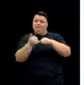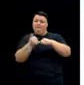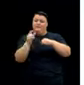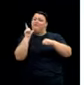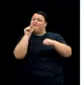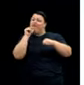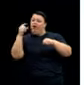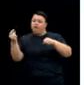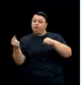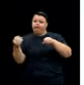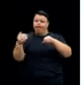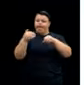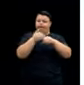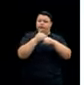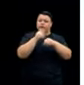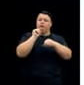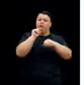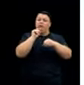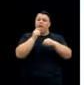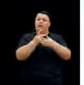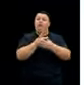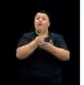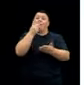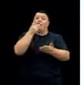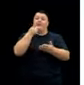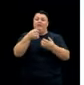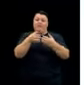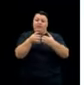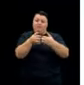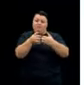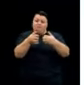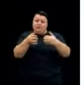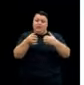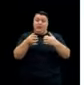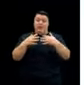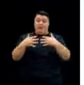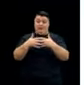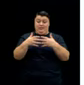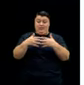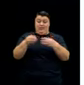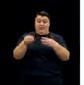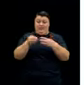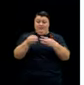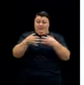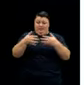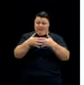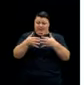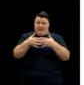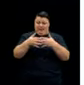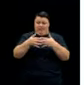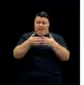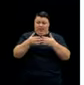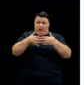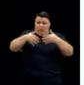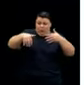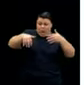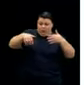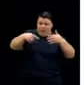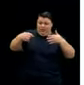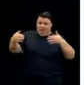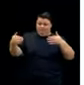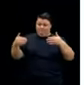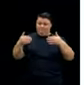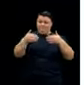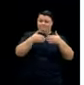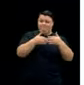que acontece com essa entrada? Vai romper essa célula desse antígeno e vai destruir ele,